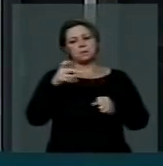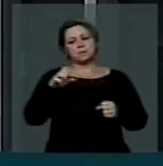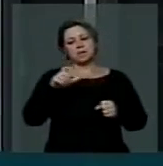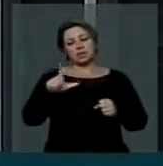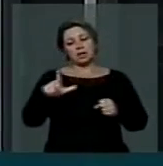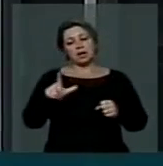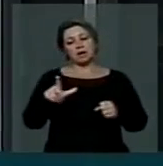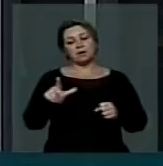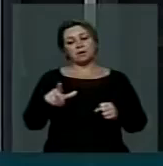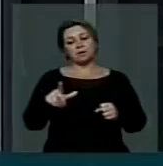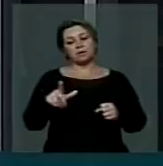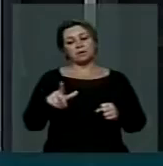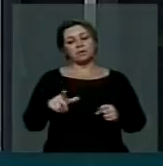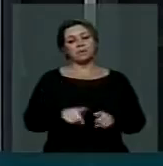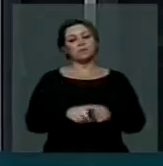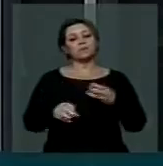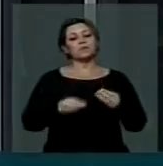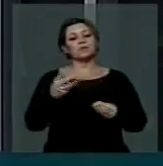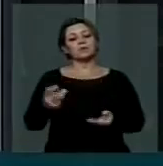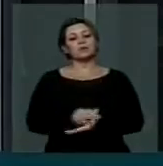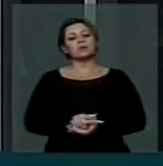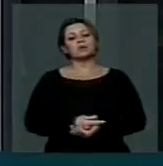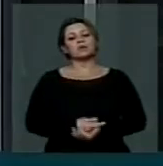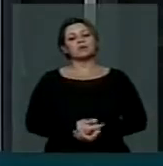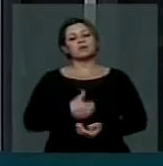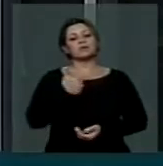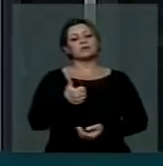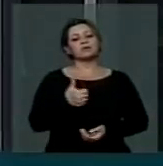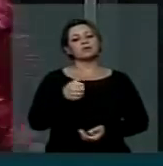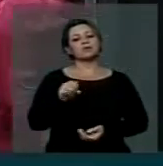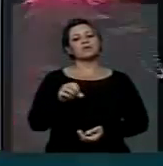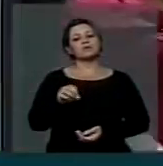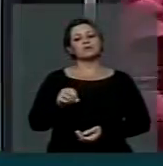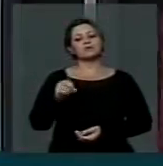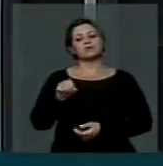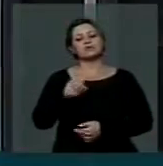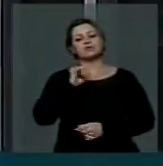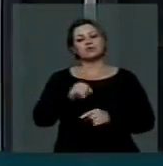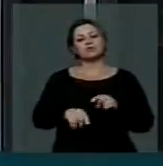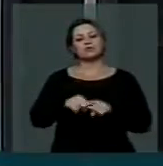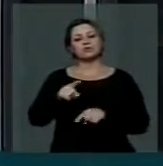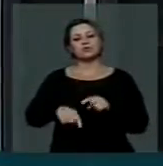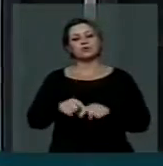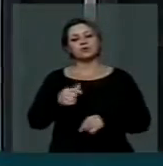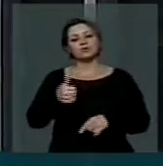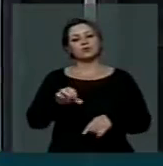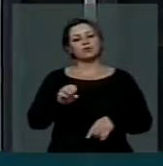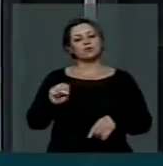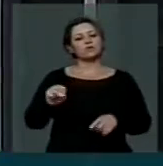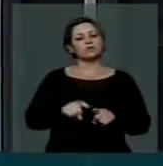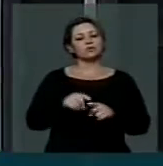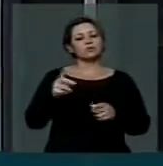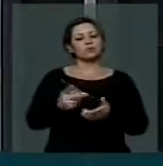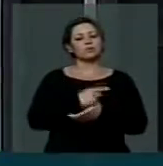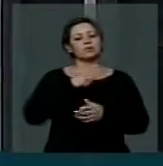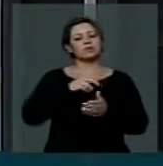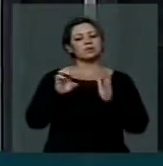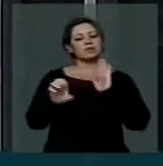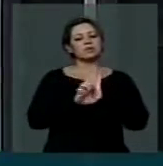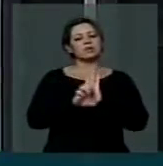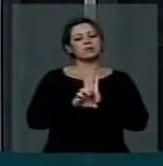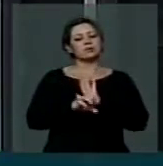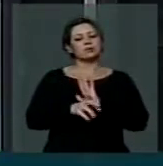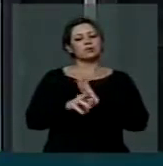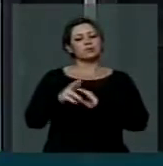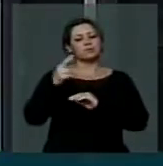Aprovado em 17 de julho de 1998, o chamado Estatuto de Roma assegurou a